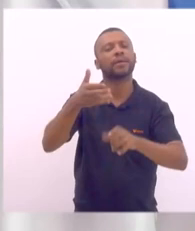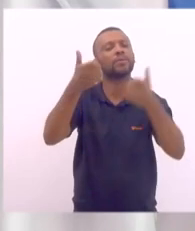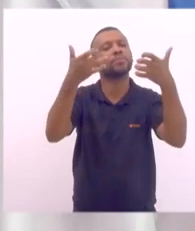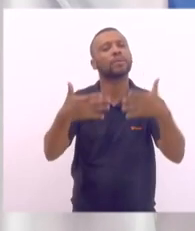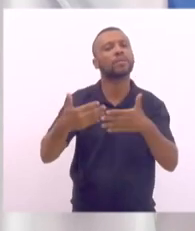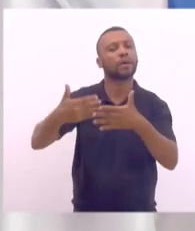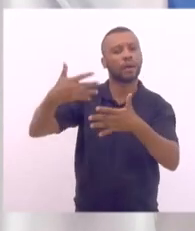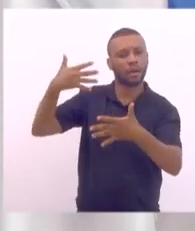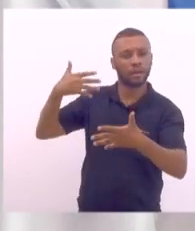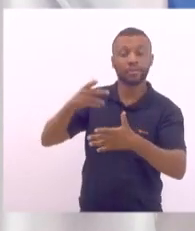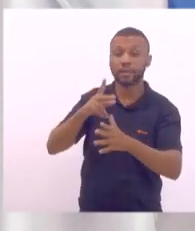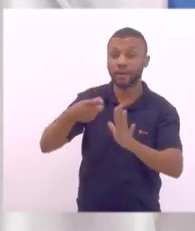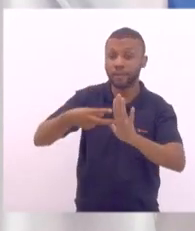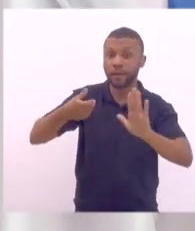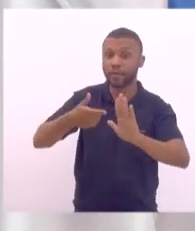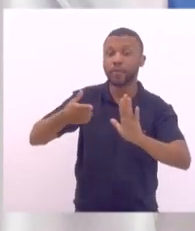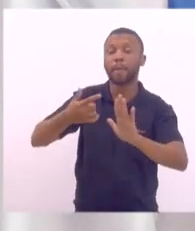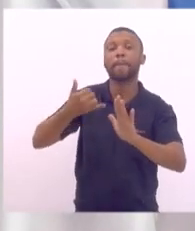Veto parcial,